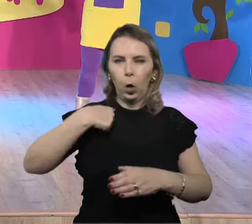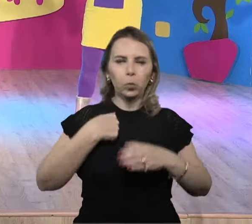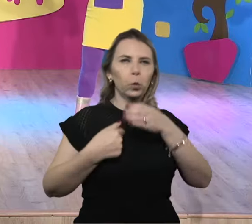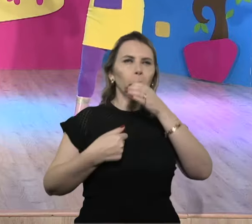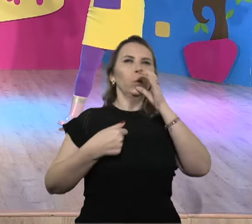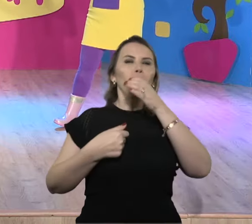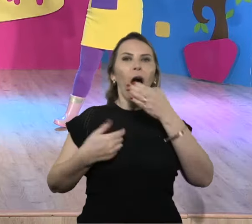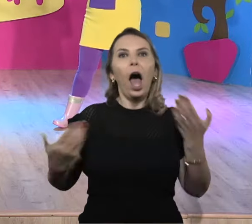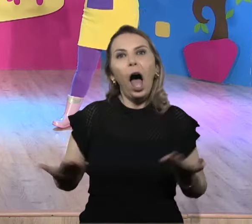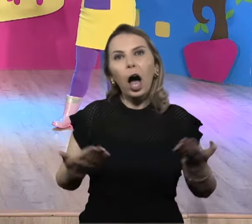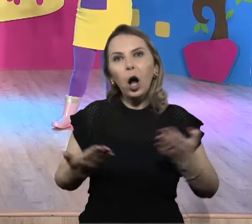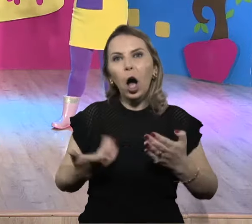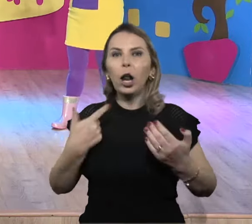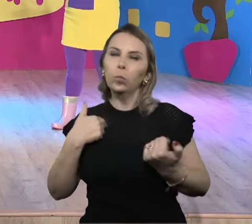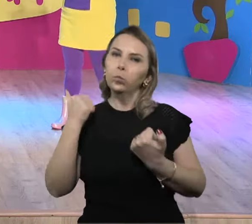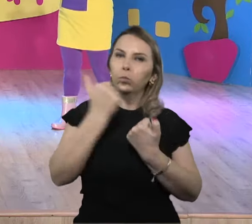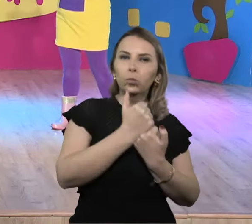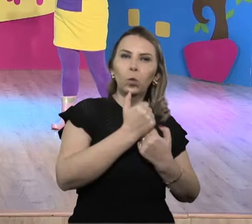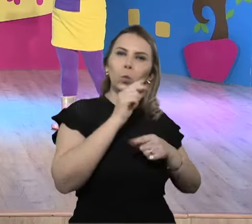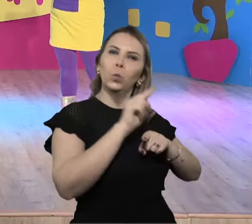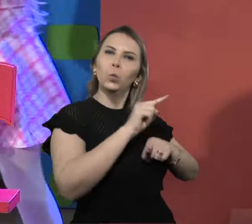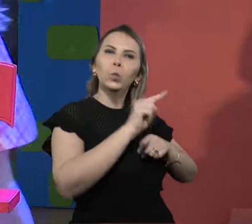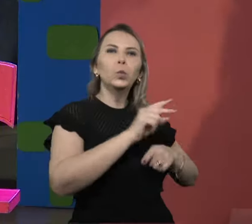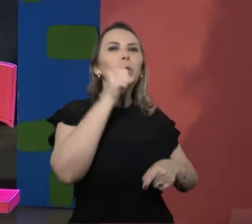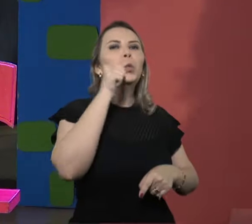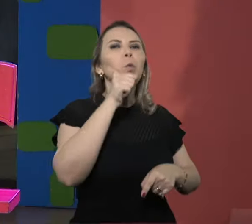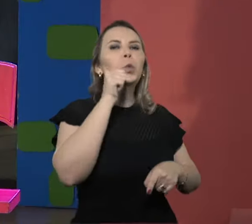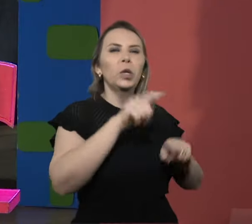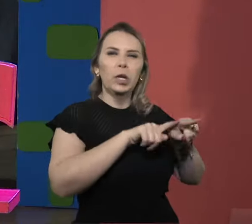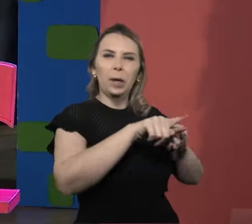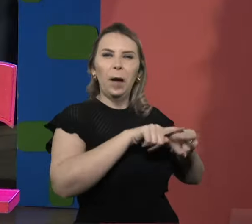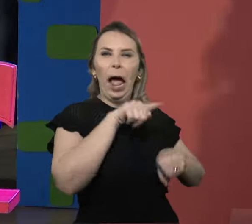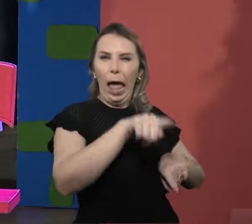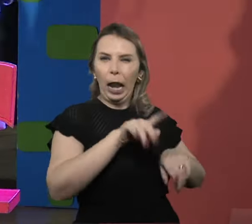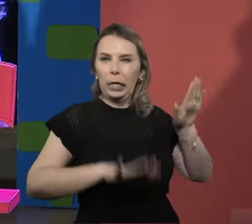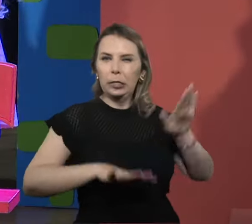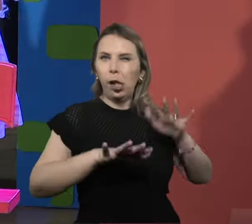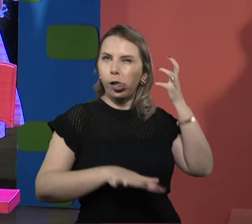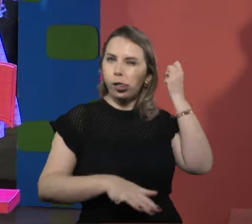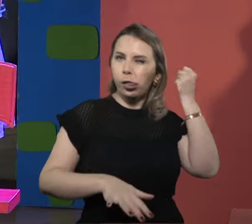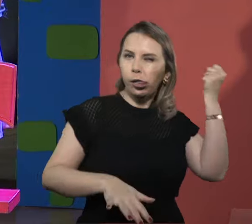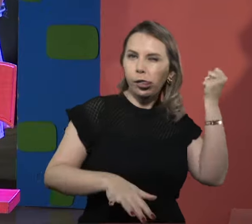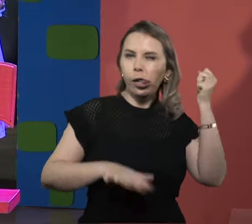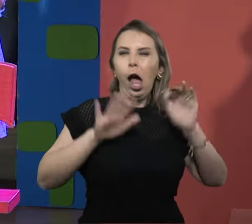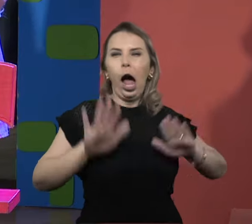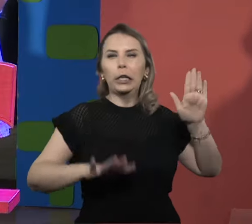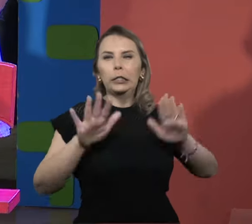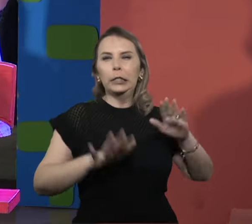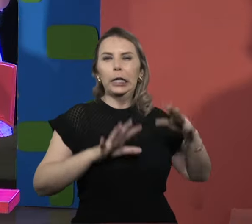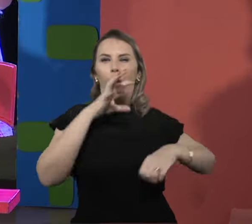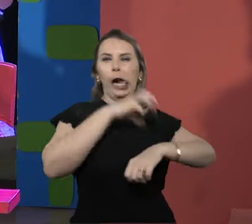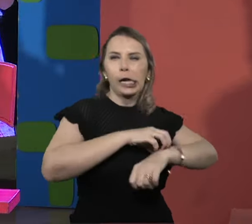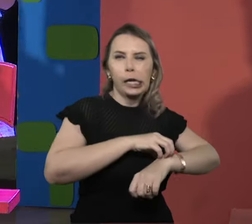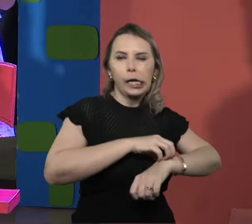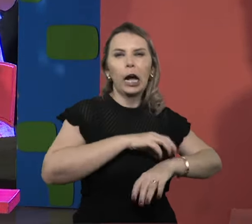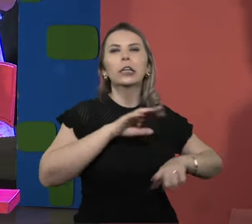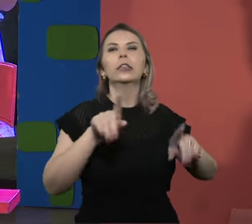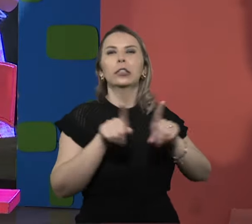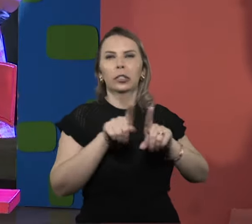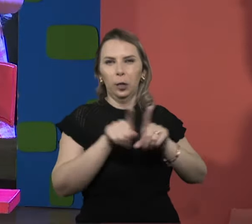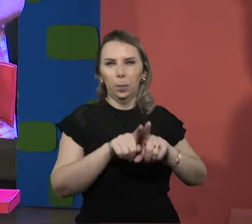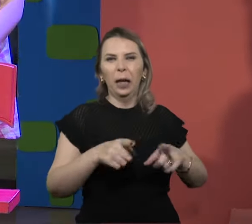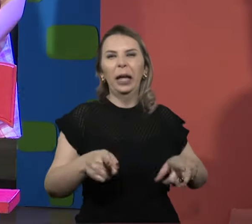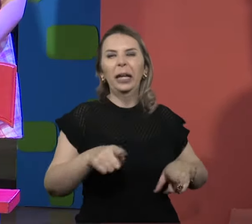E agora eu cuido da minha irmãzinha. Ela puxa o meu cabelo, me